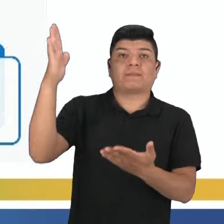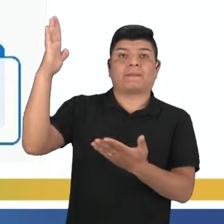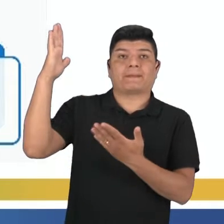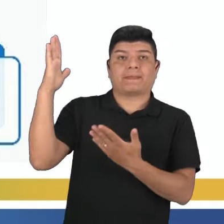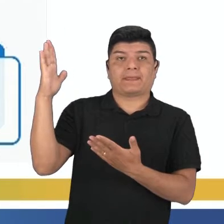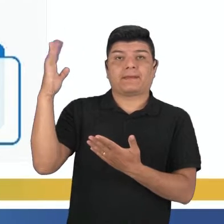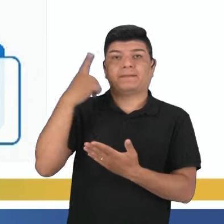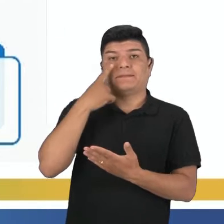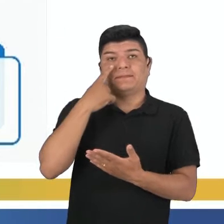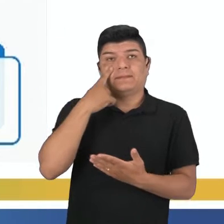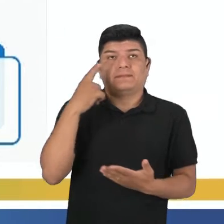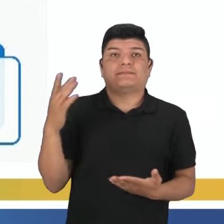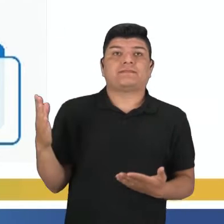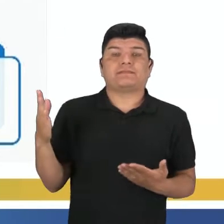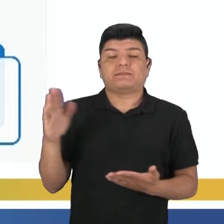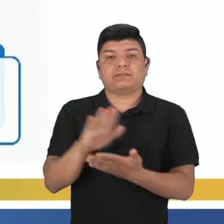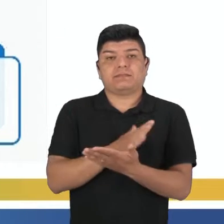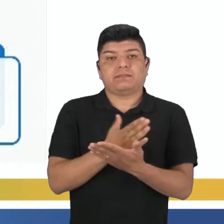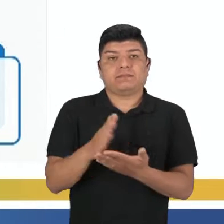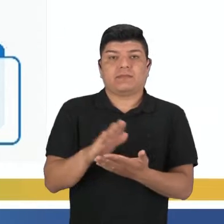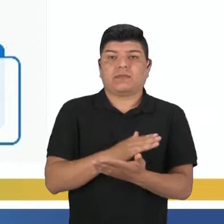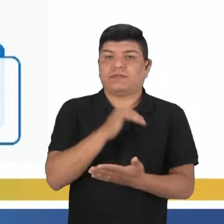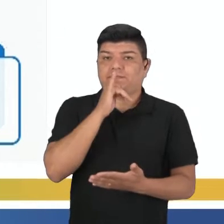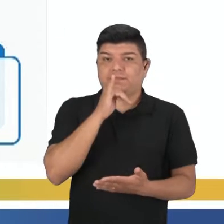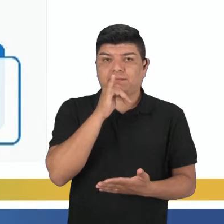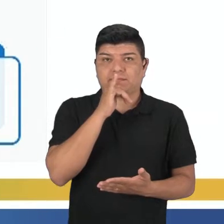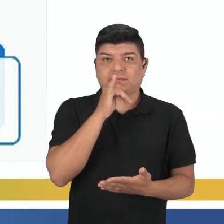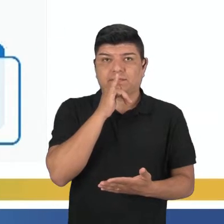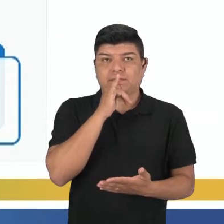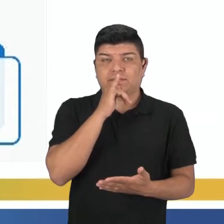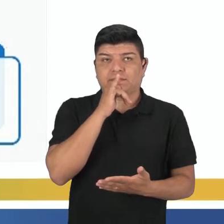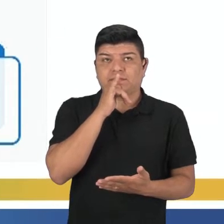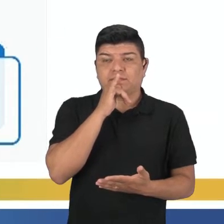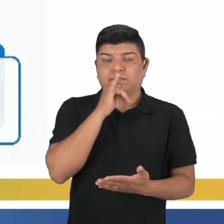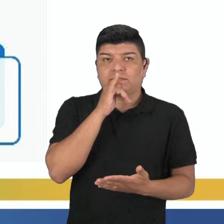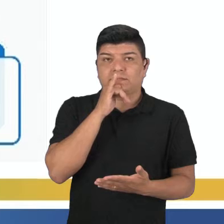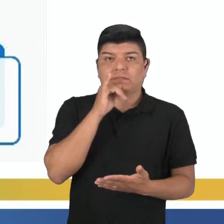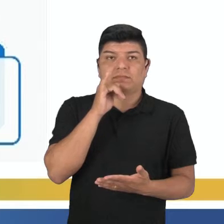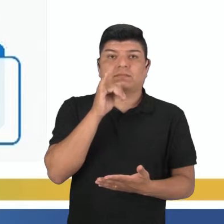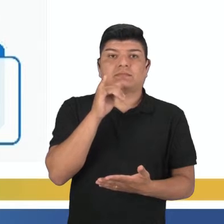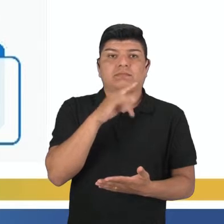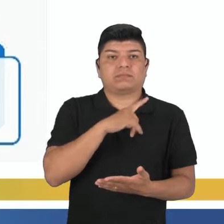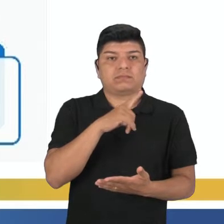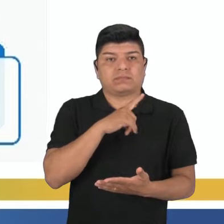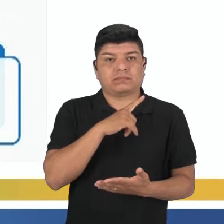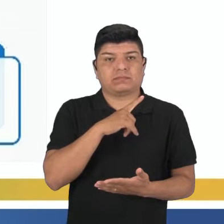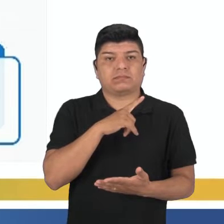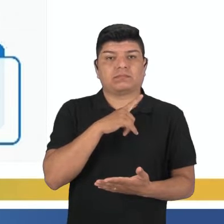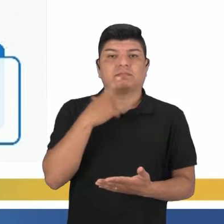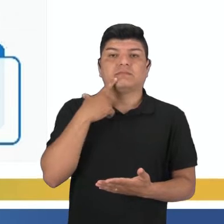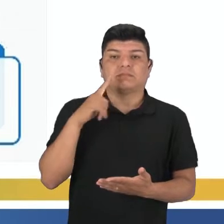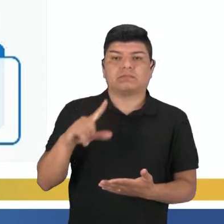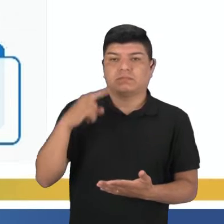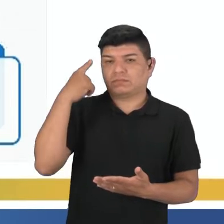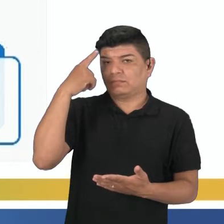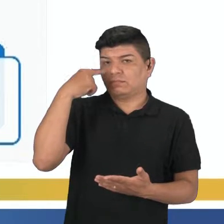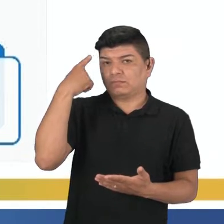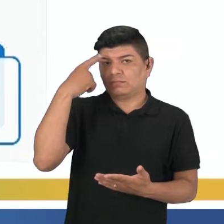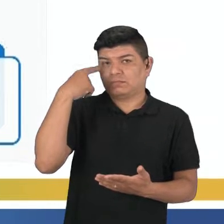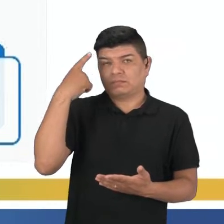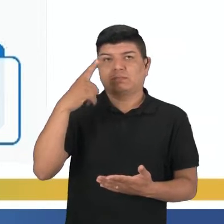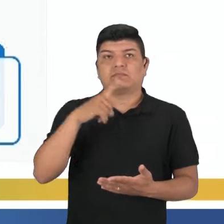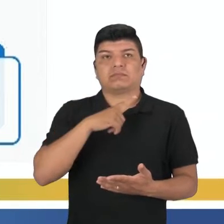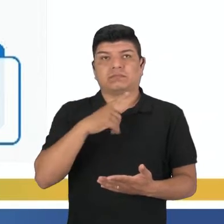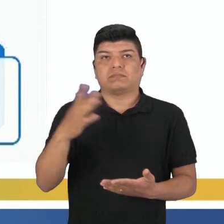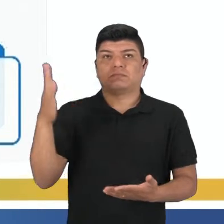né? Estão vendo agora aí alguns tipos, né? Aliás, os tipos que temos na língua espanhola, tá? Então